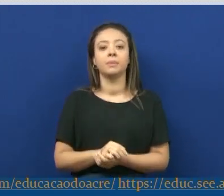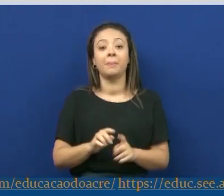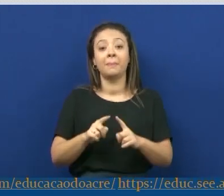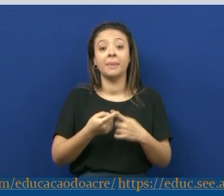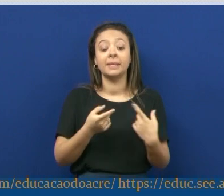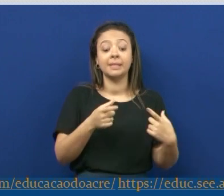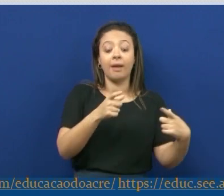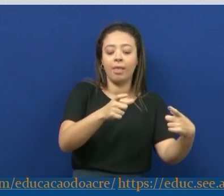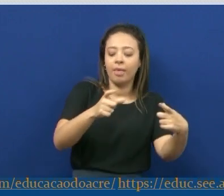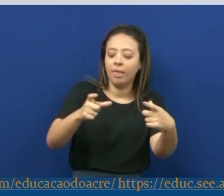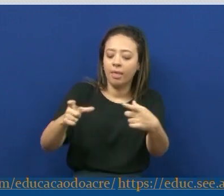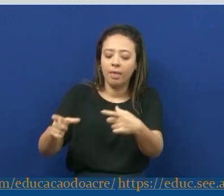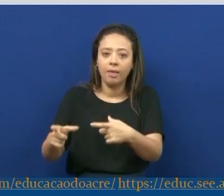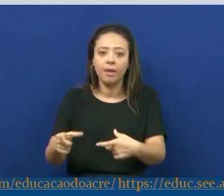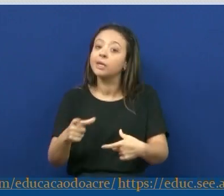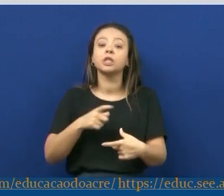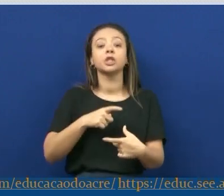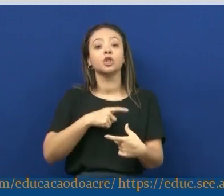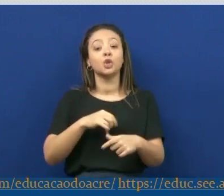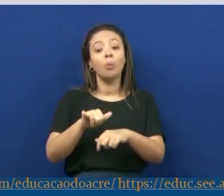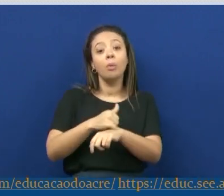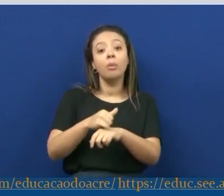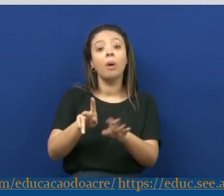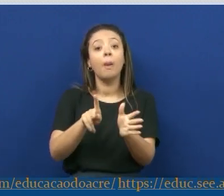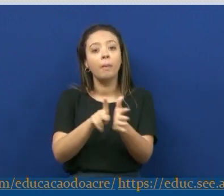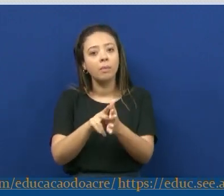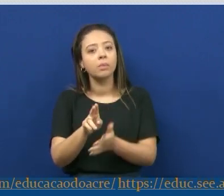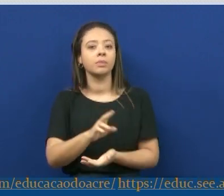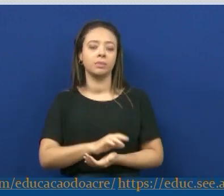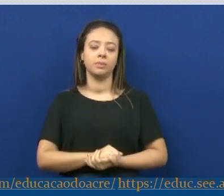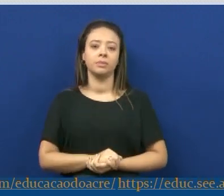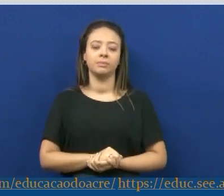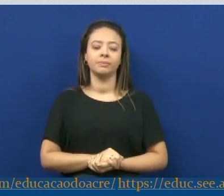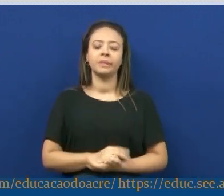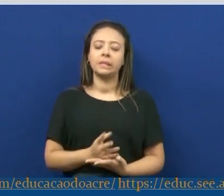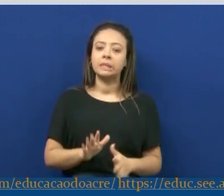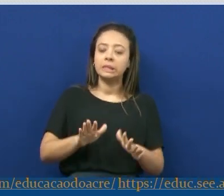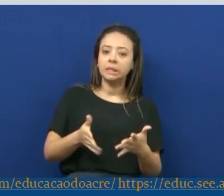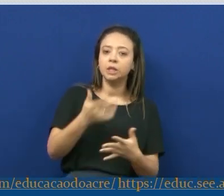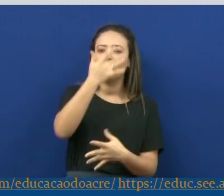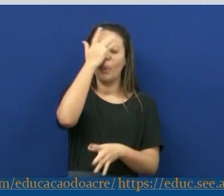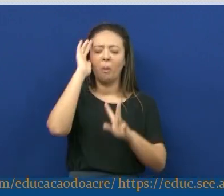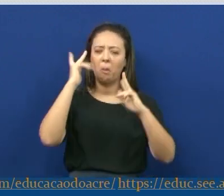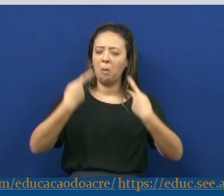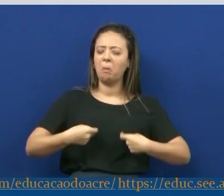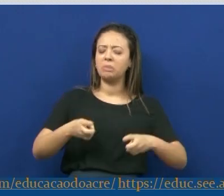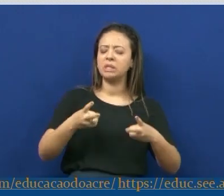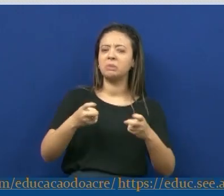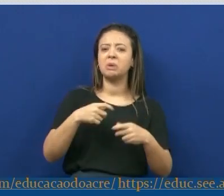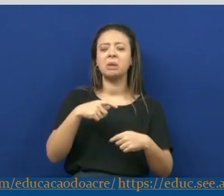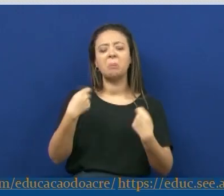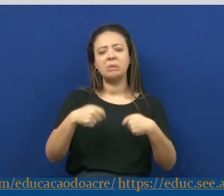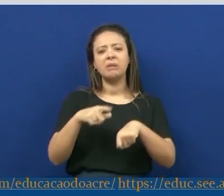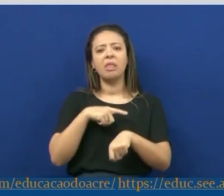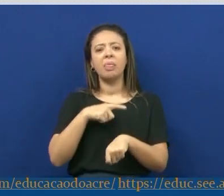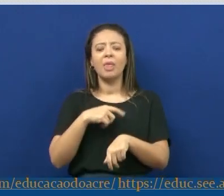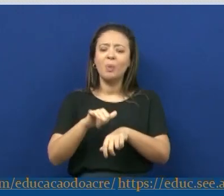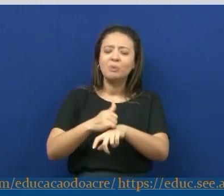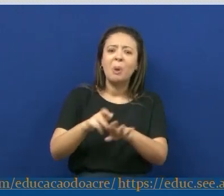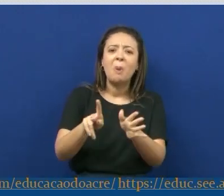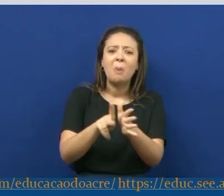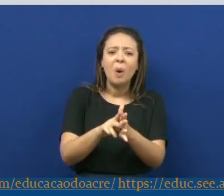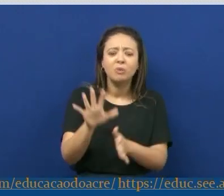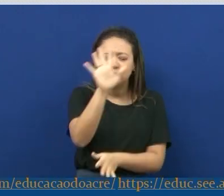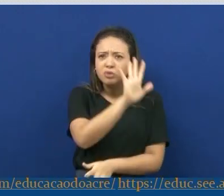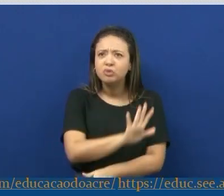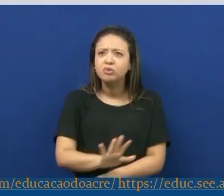região utilizava uma forma diferente. O homem percebeu que precisava de uma forma única de representar